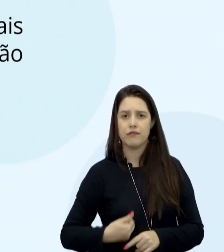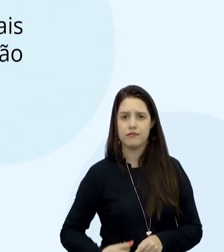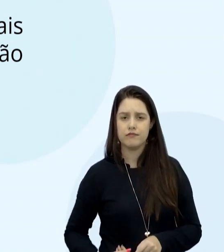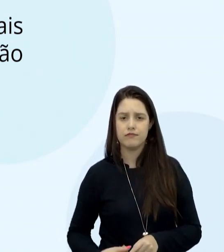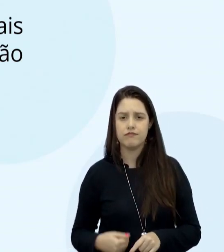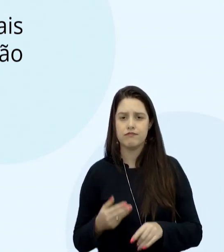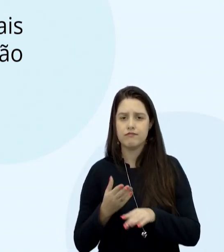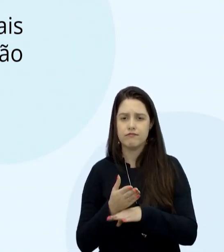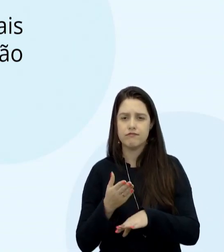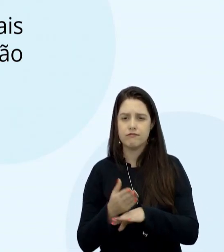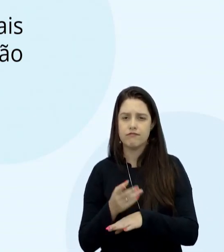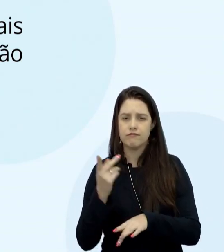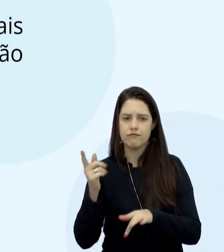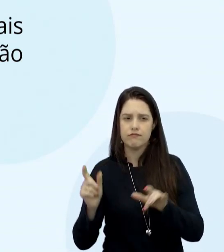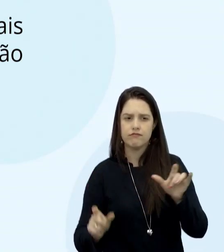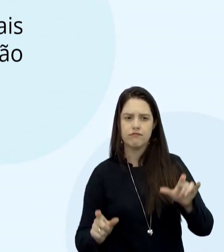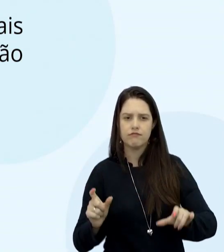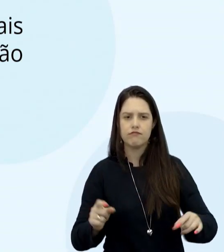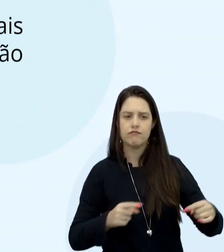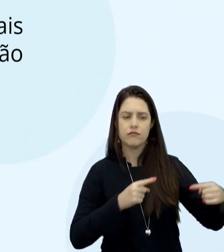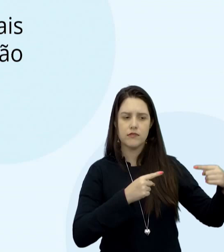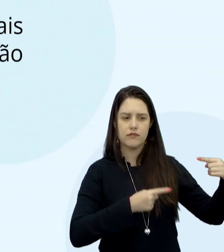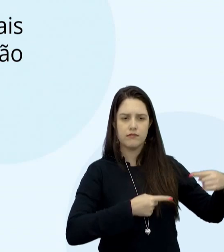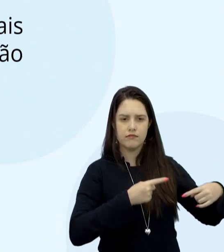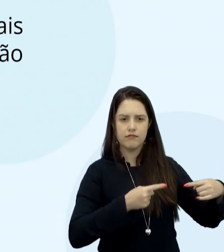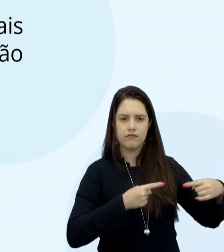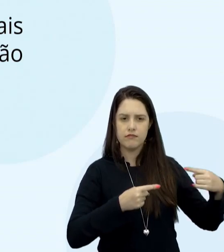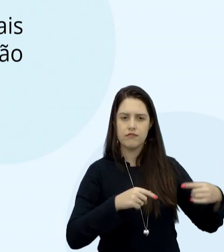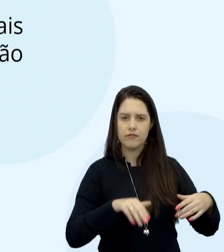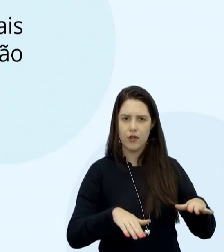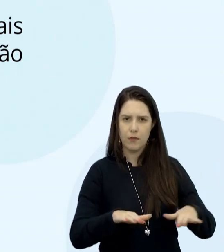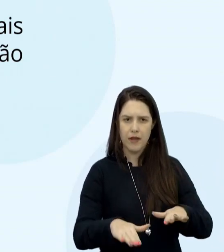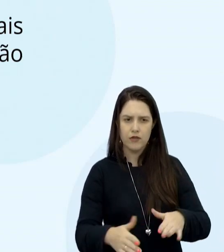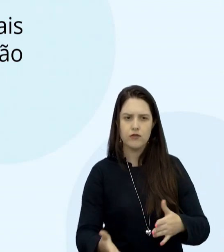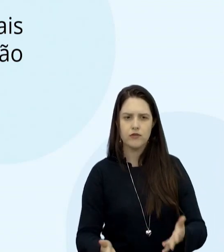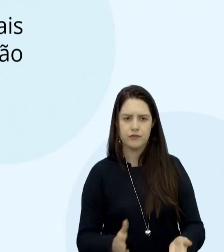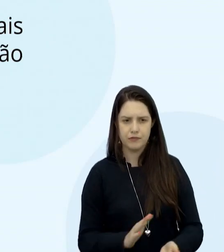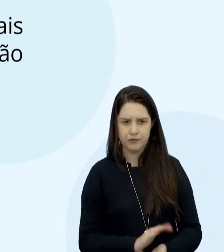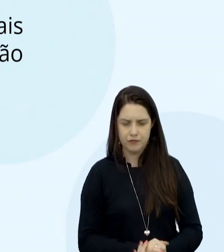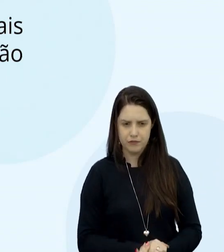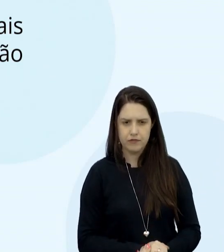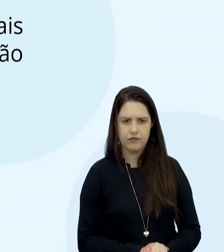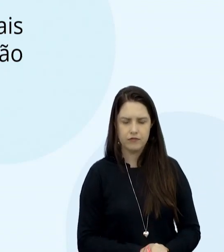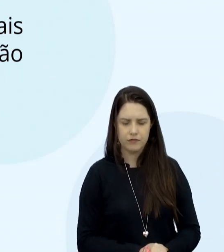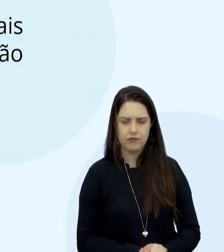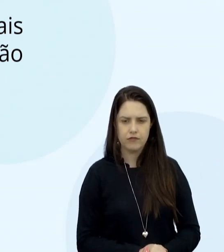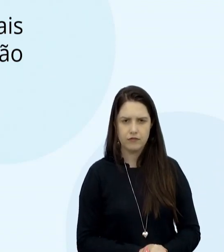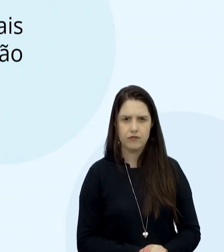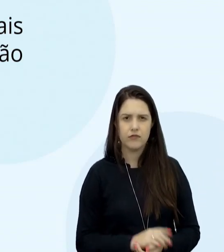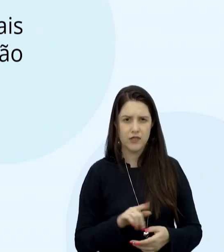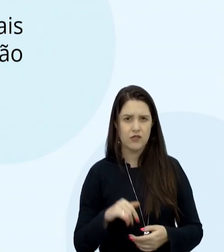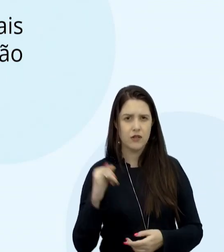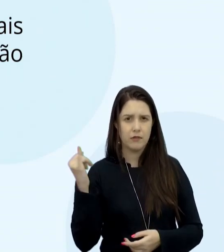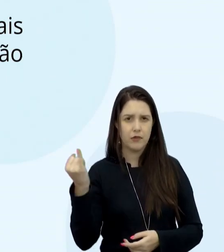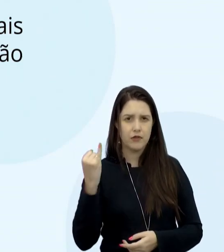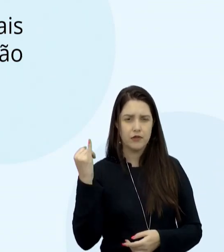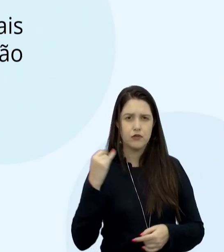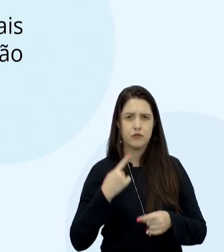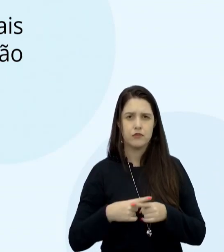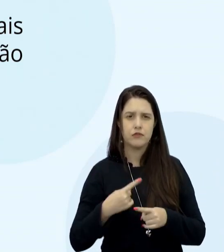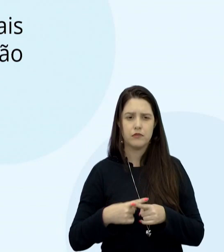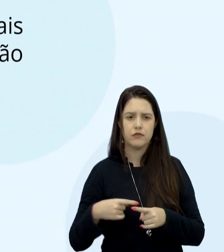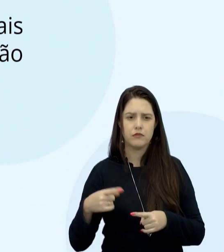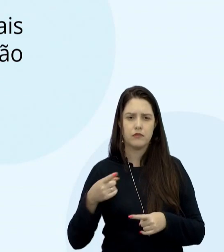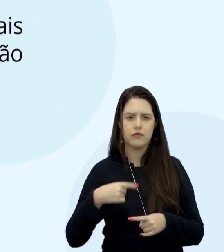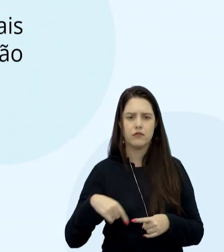a participação popular importante no debate são passos essenciais. A participação popular é sempre importante porque nós